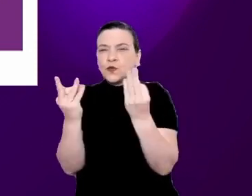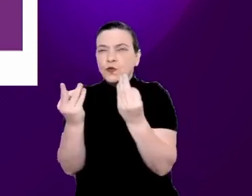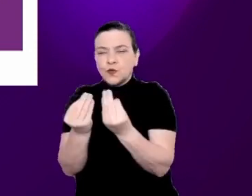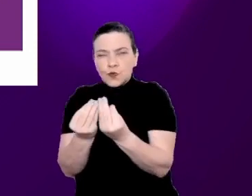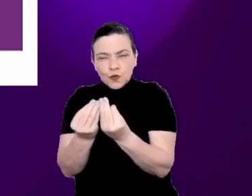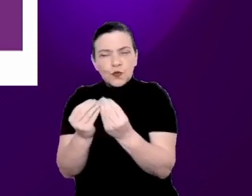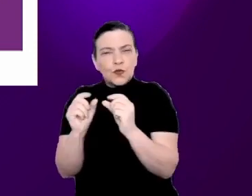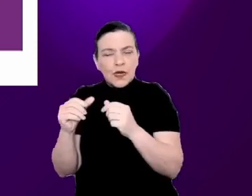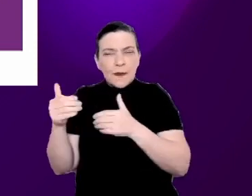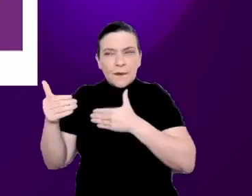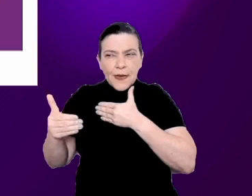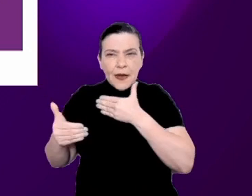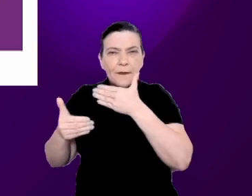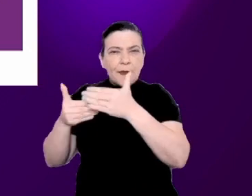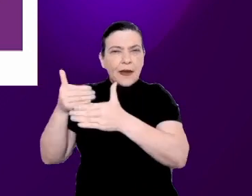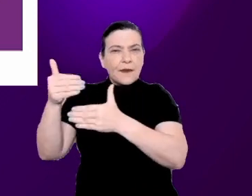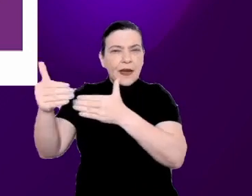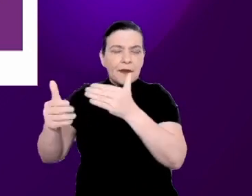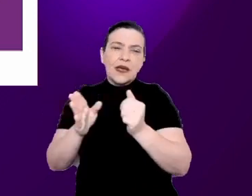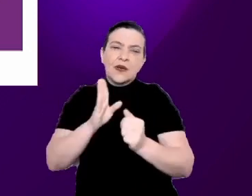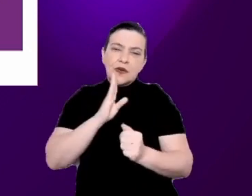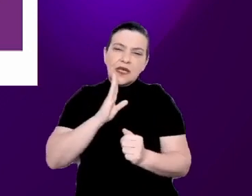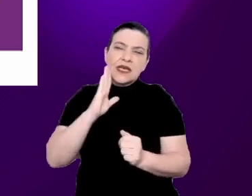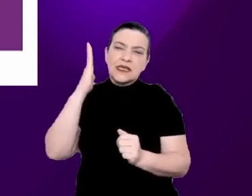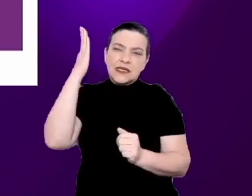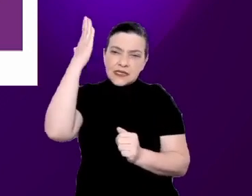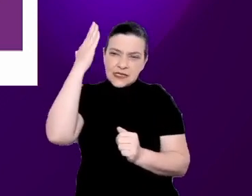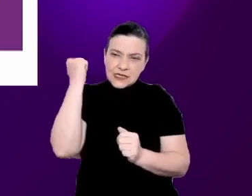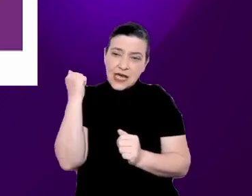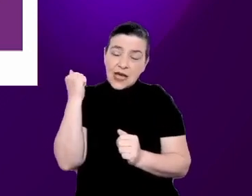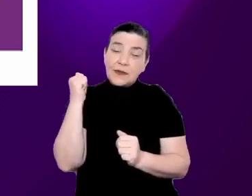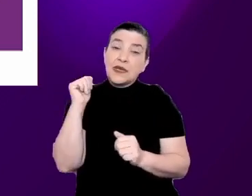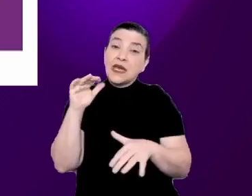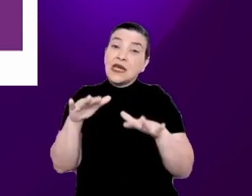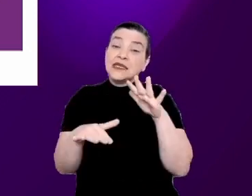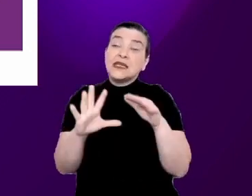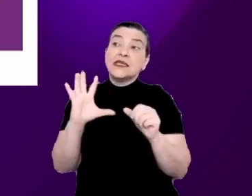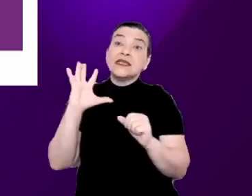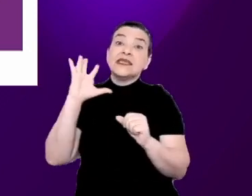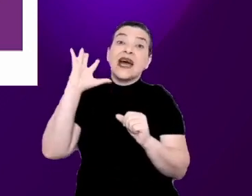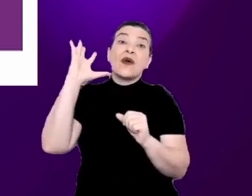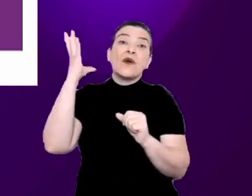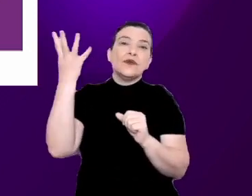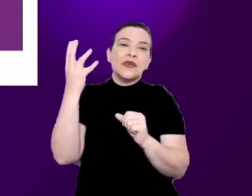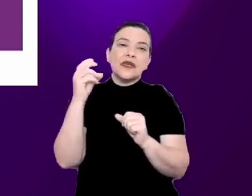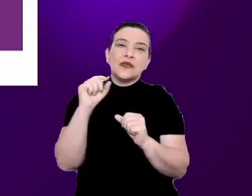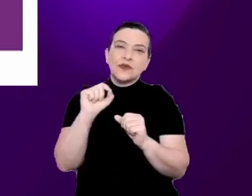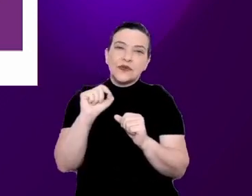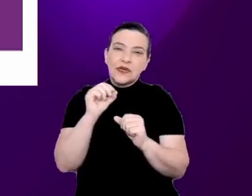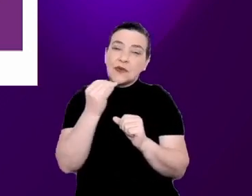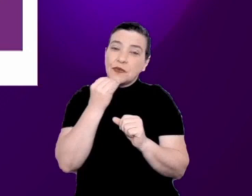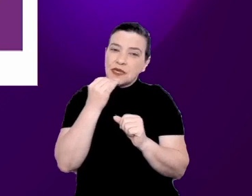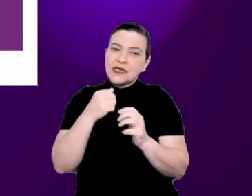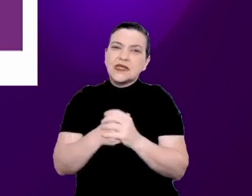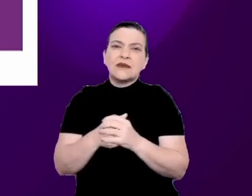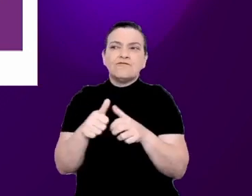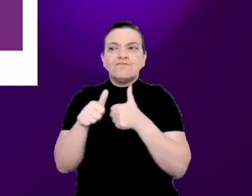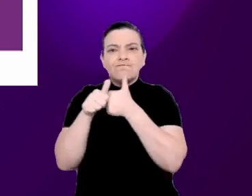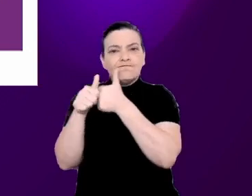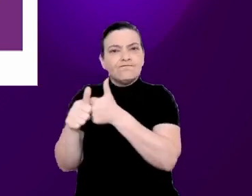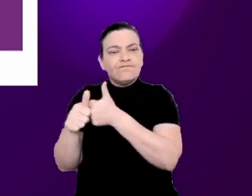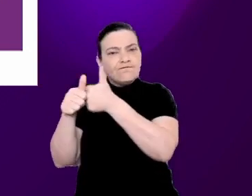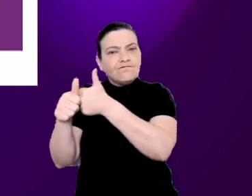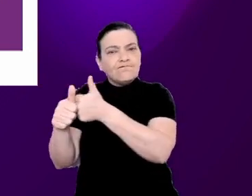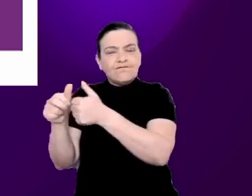gente conhecidamente sabe, né, que vai ter num pós-alto hospitalar, mas nesse caso, trazendo o paciente